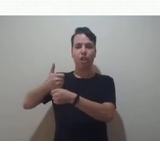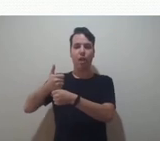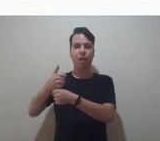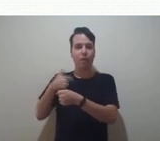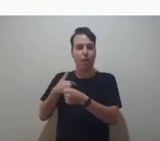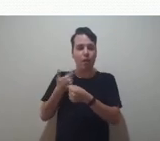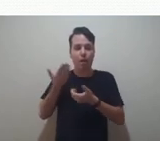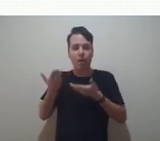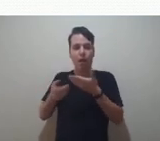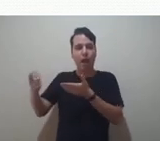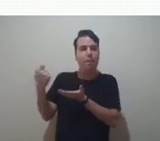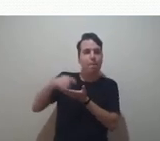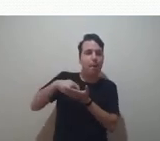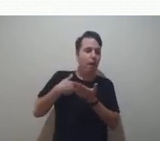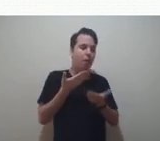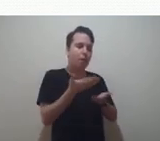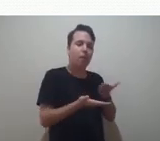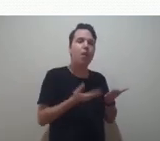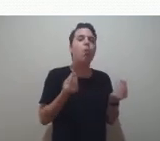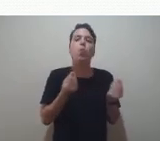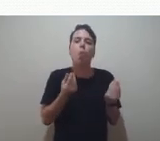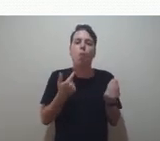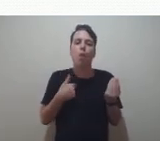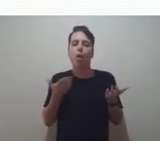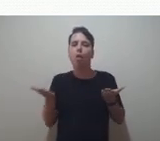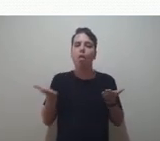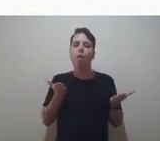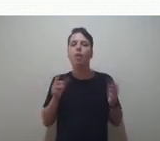lá e que ele está oferecendo os serviços.